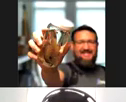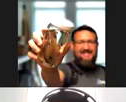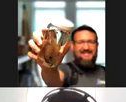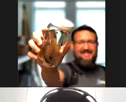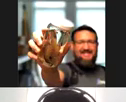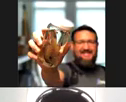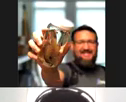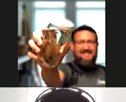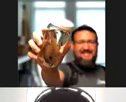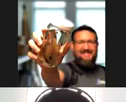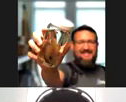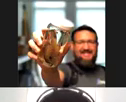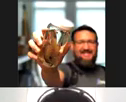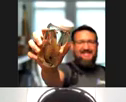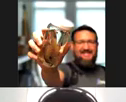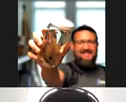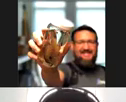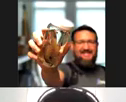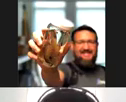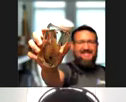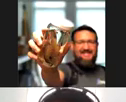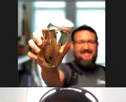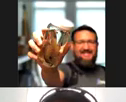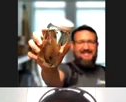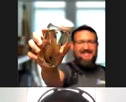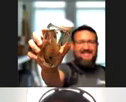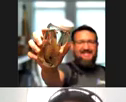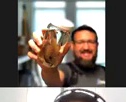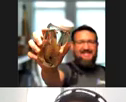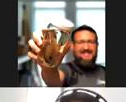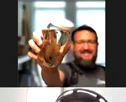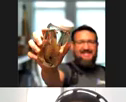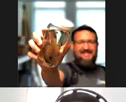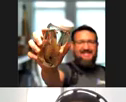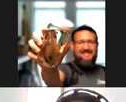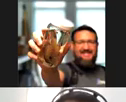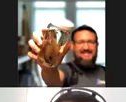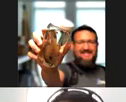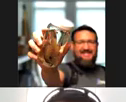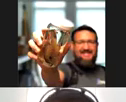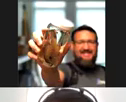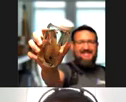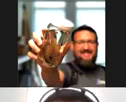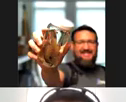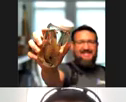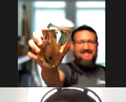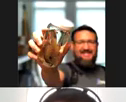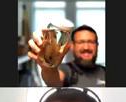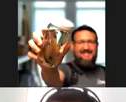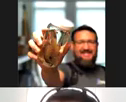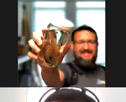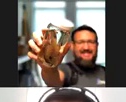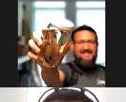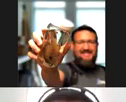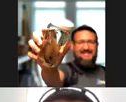ele diz no artigo dele que era comum as pessoas tentarem ajustar curvas estatísticas a dados, e que isso